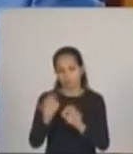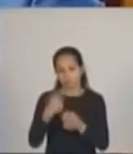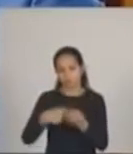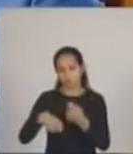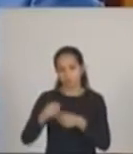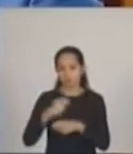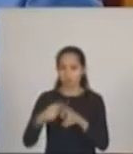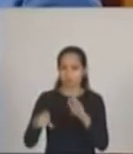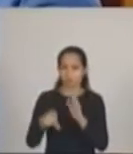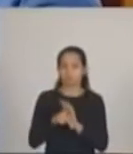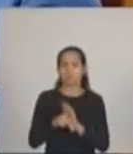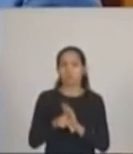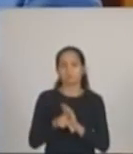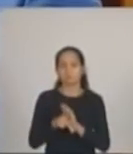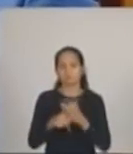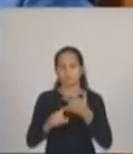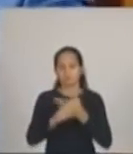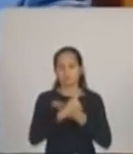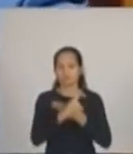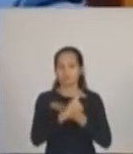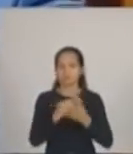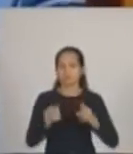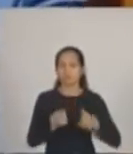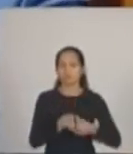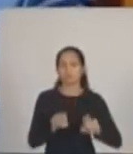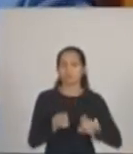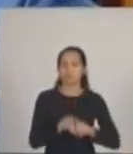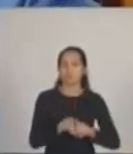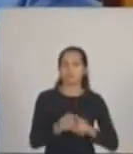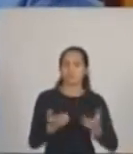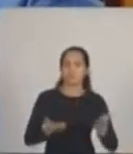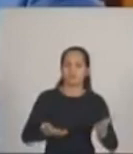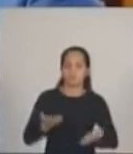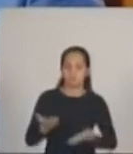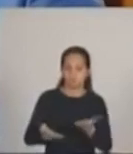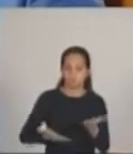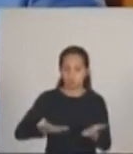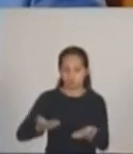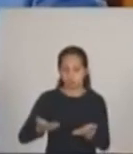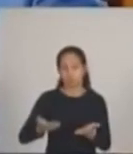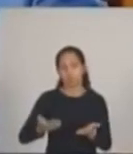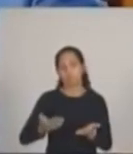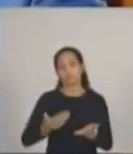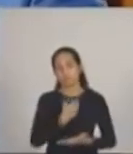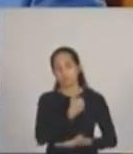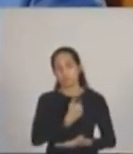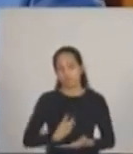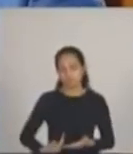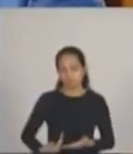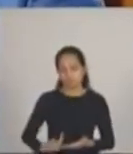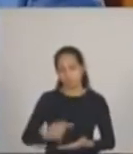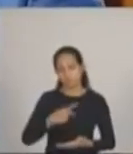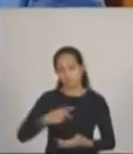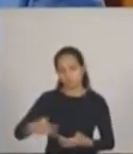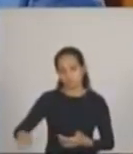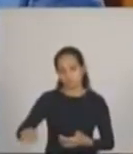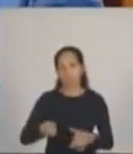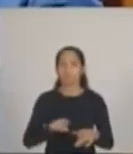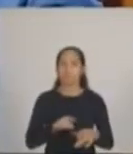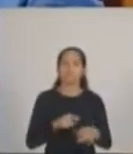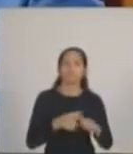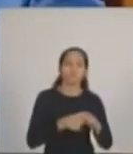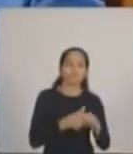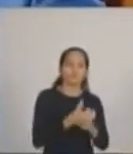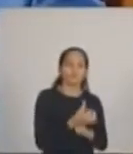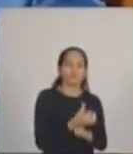Poder Executivo e também sobre serviços públicos, artigo 61 da Constituição Federal e artigo 63 da